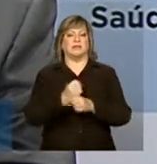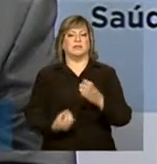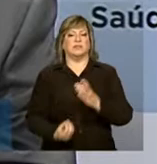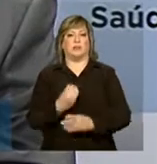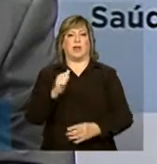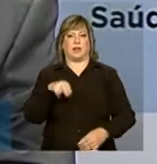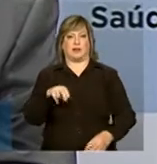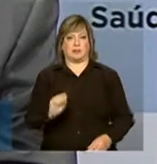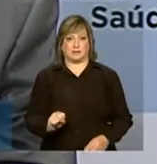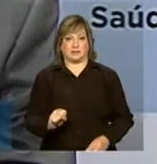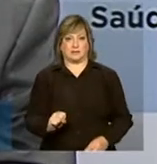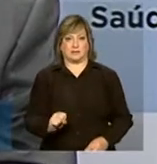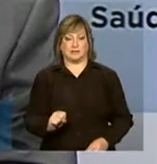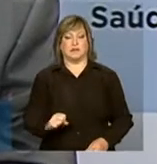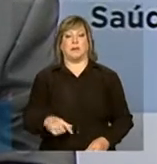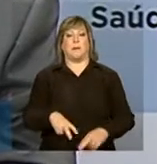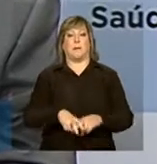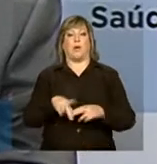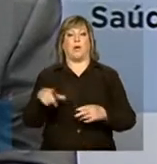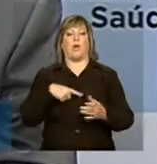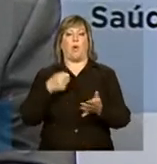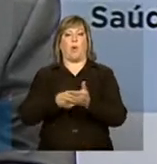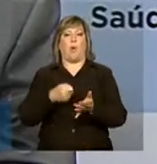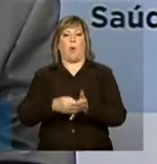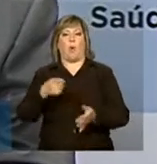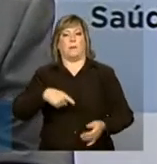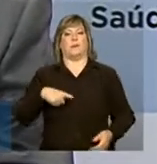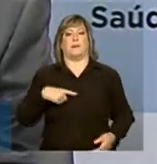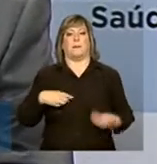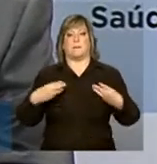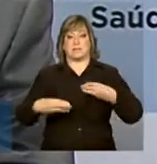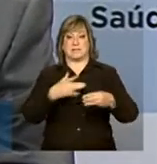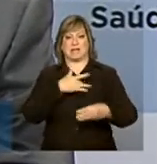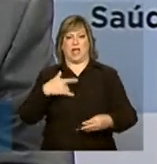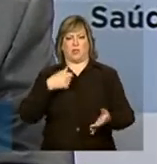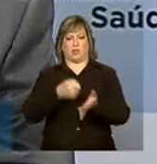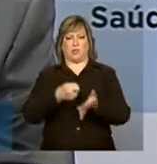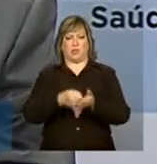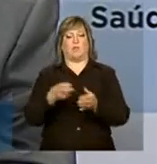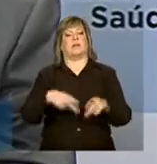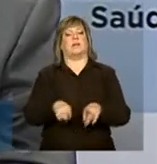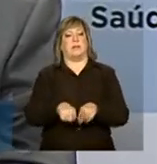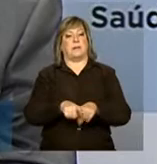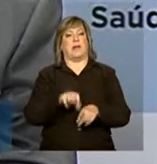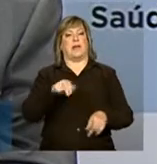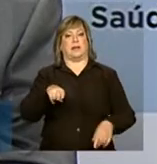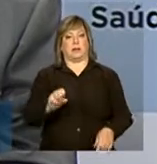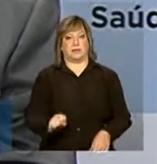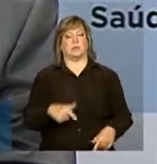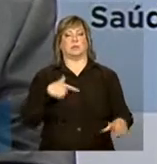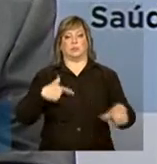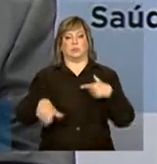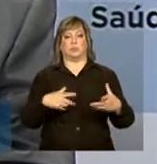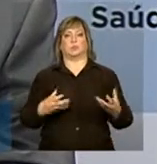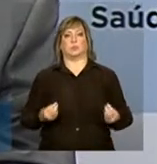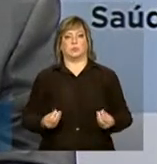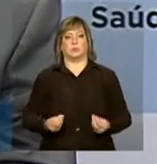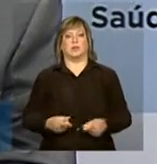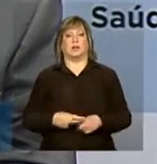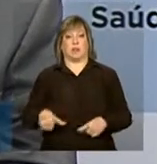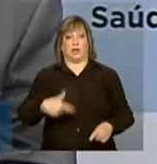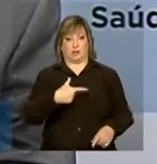pelas medidas de cobrança de gestão adotadas pelo Ministério da Saúde e pela ANS. Nós, 2013,